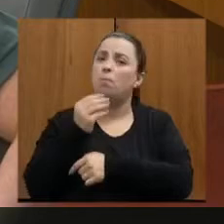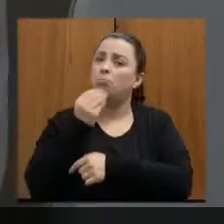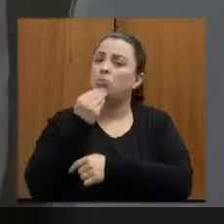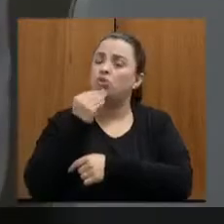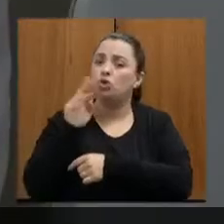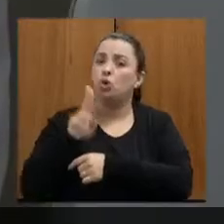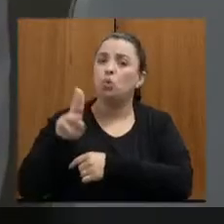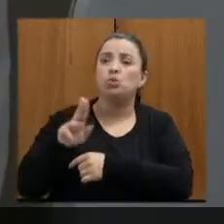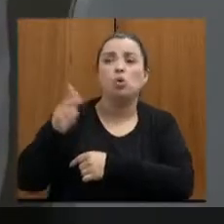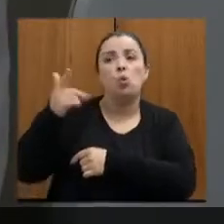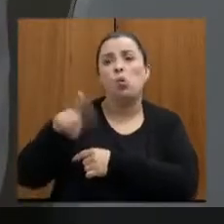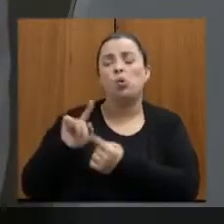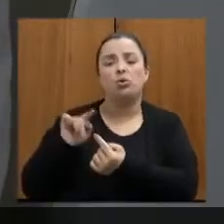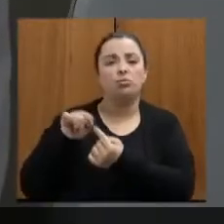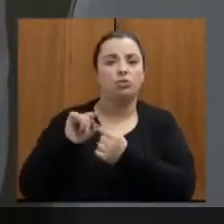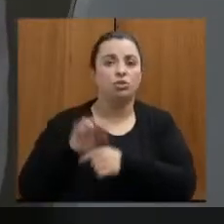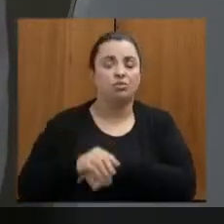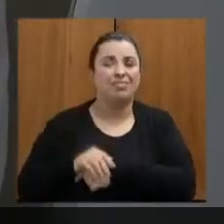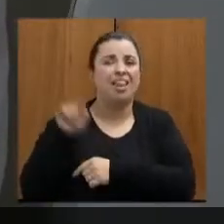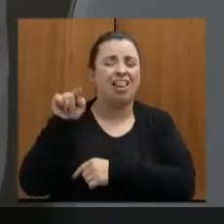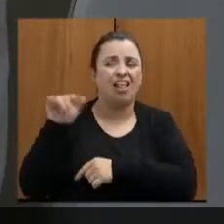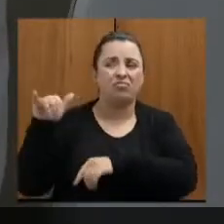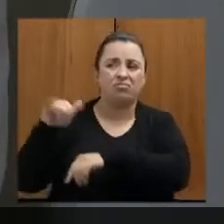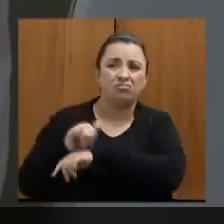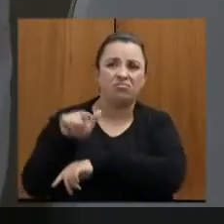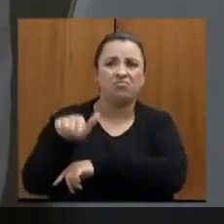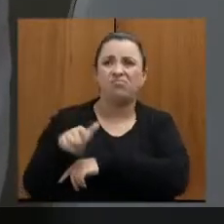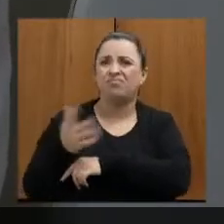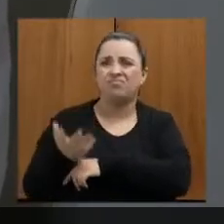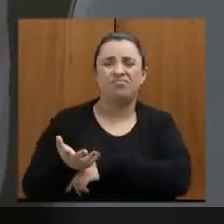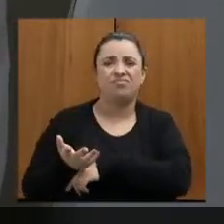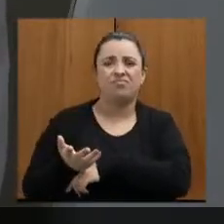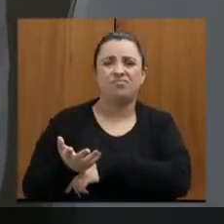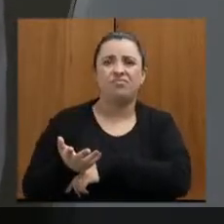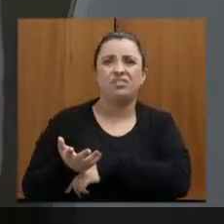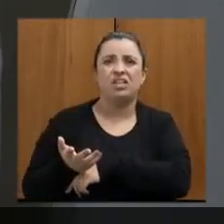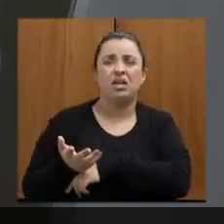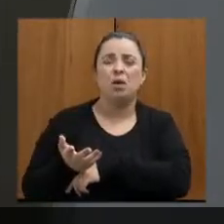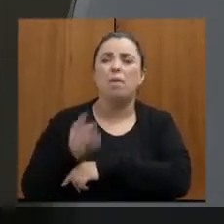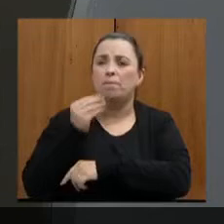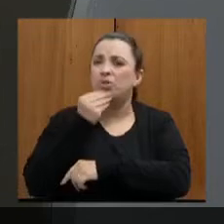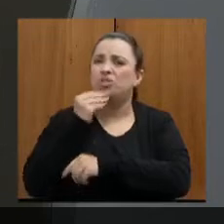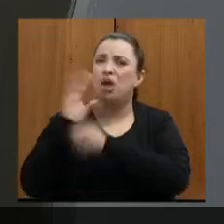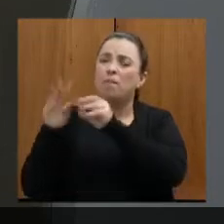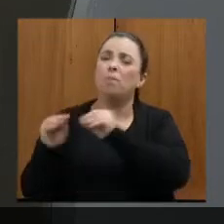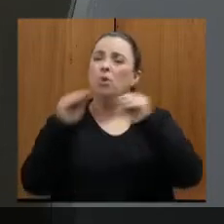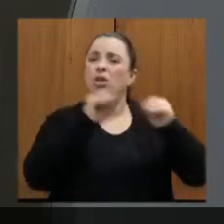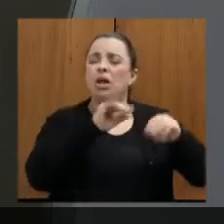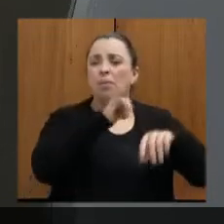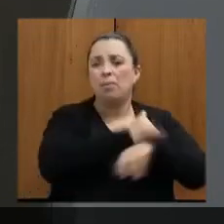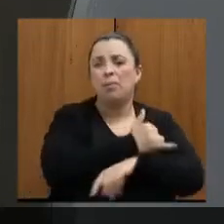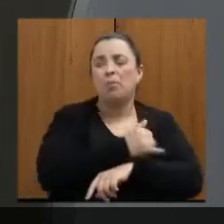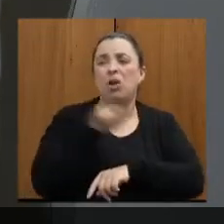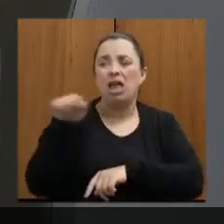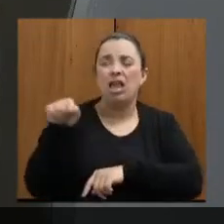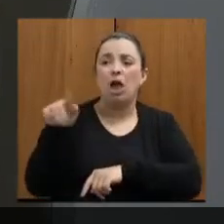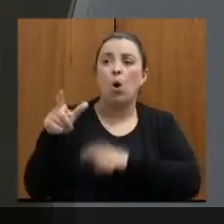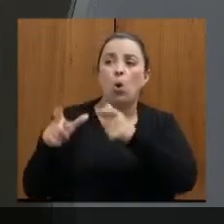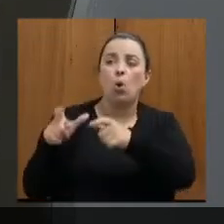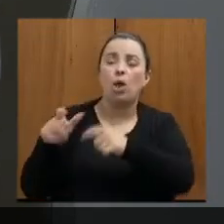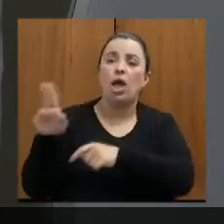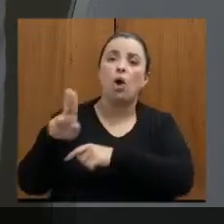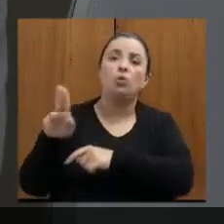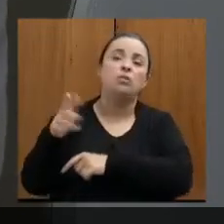que é feito lá hoje termine Viação né tornar viável o aeroporto da Pampulha se eu tenho alguma informação a respeito